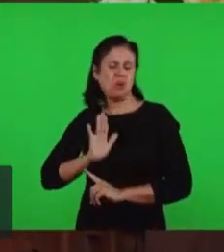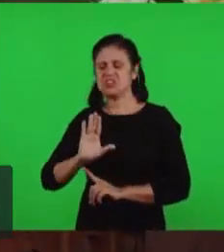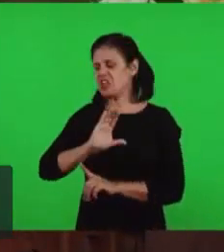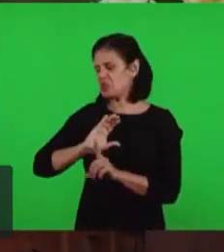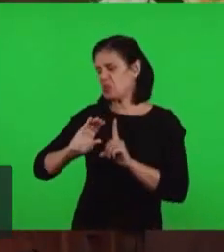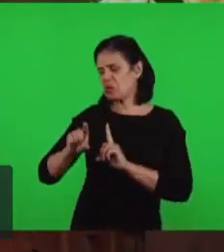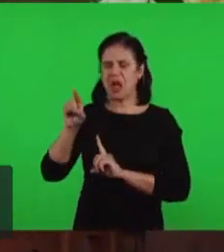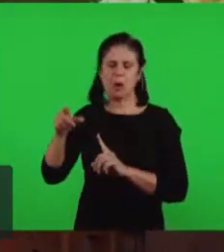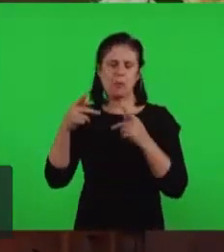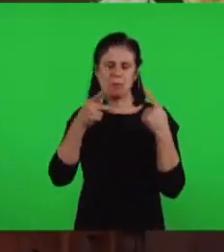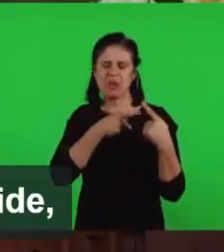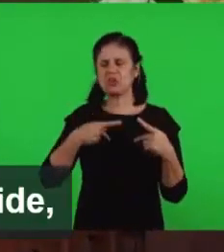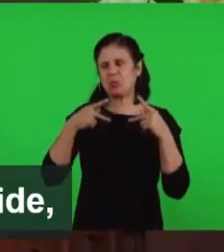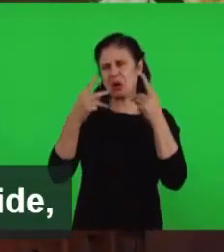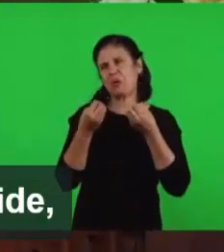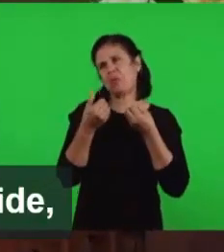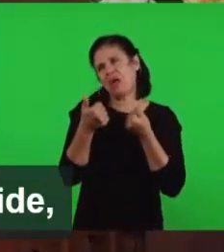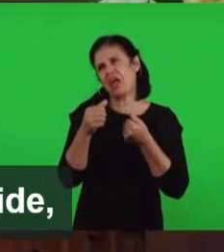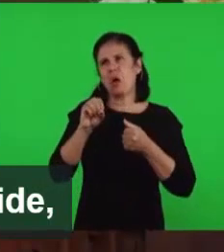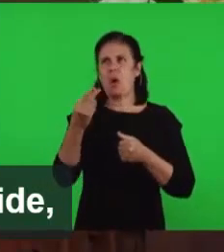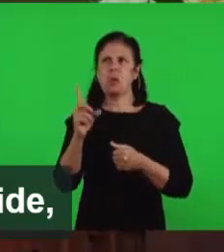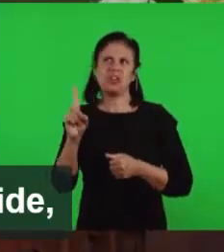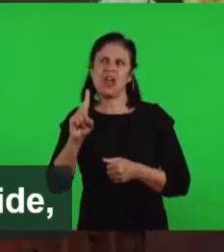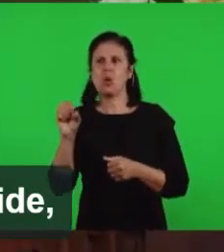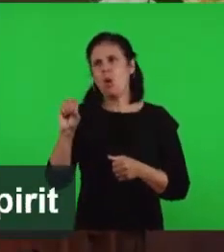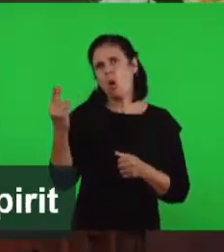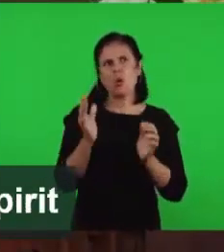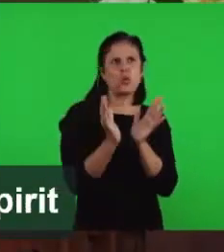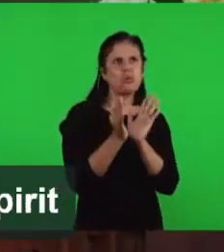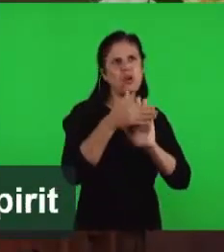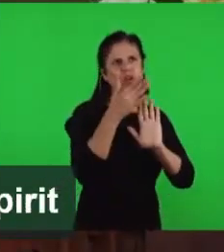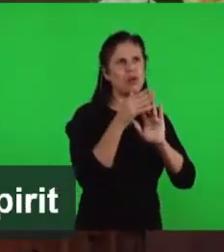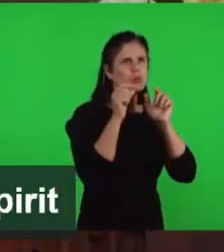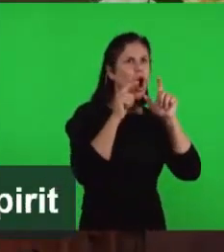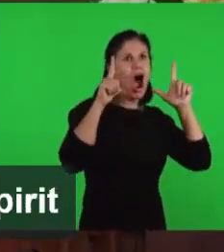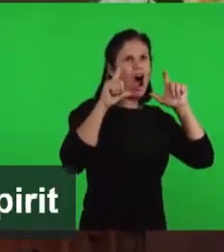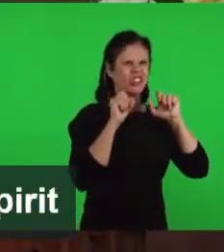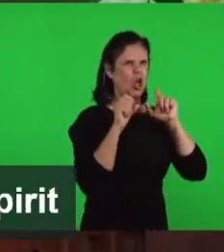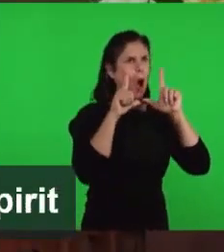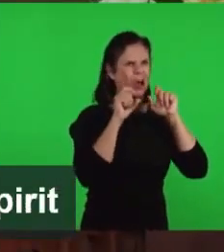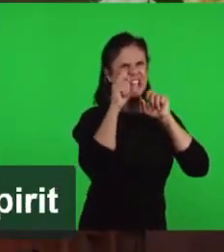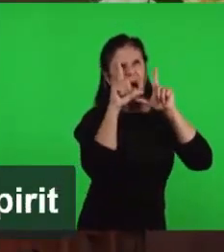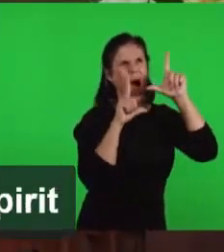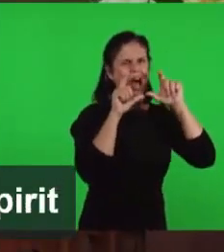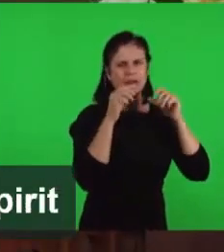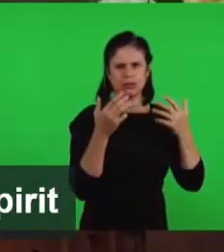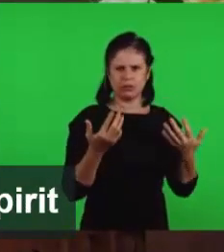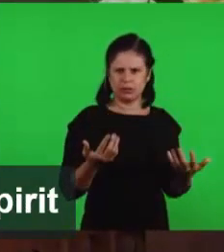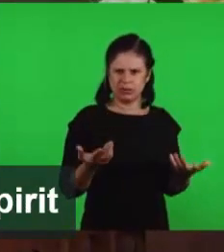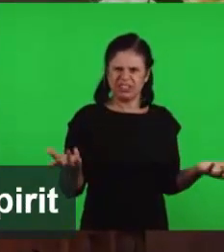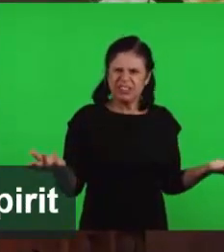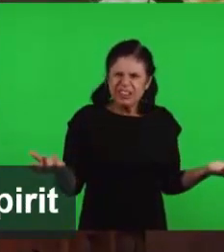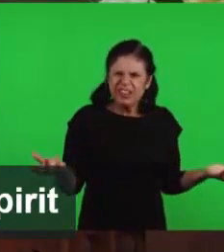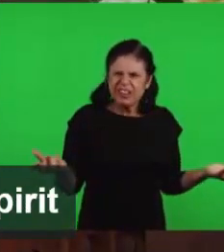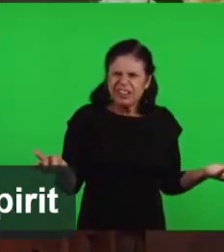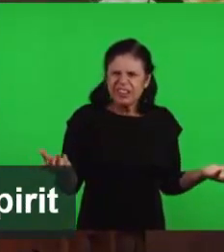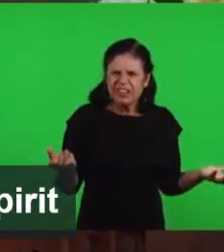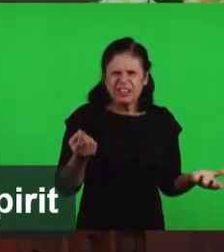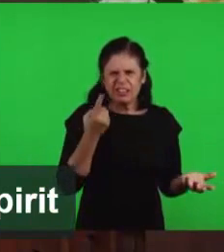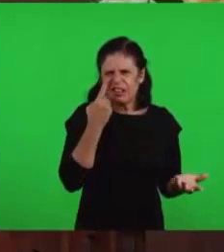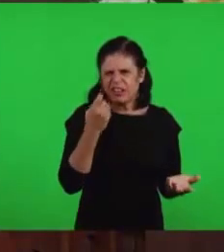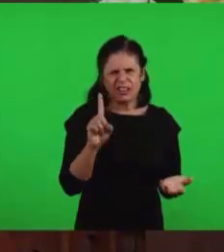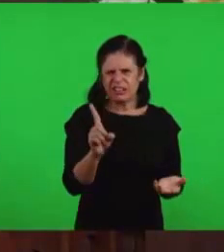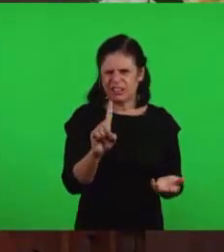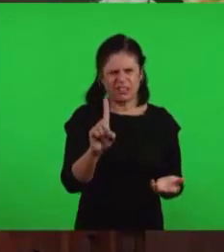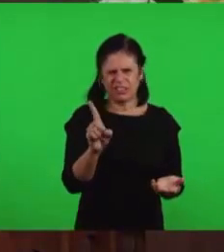Quem cantou cantou desse jeito abriu muita bola que fechou muito a boca você não interessa para nós a obra do